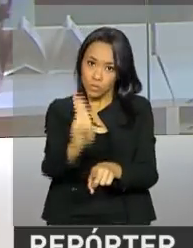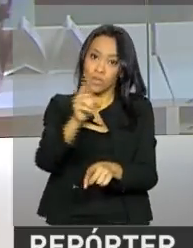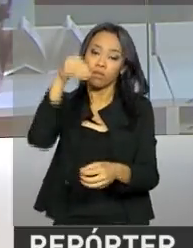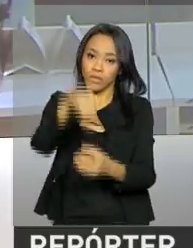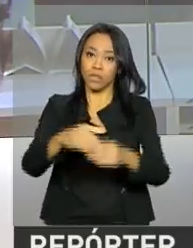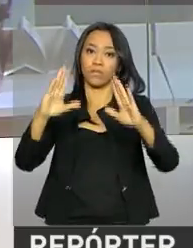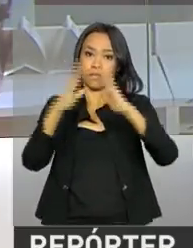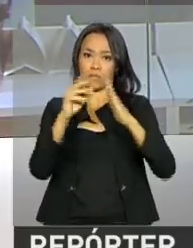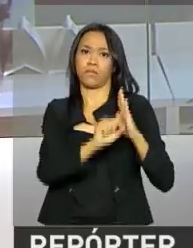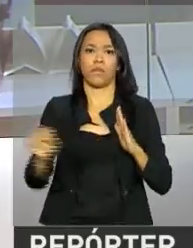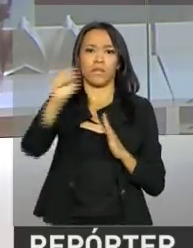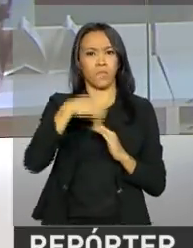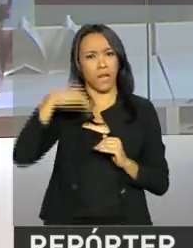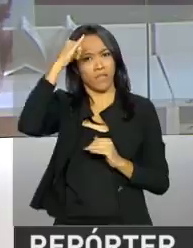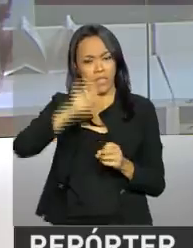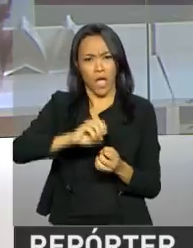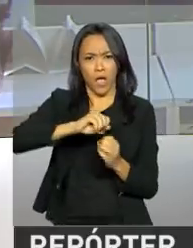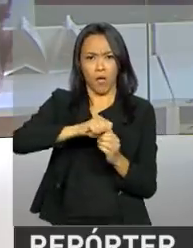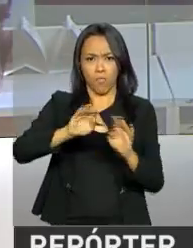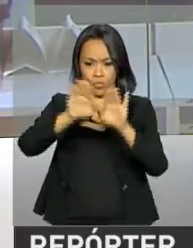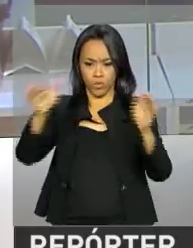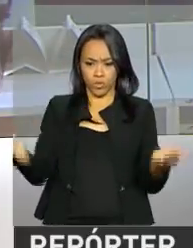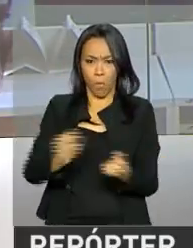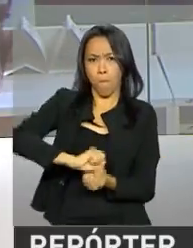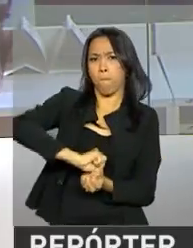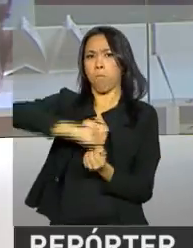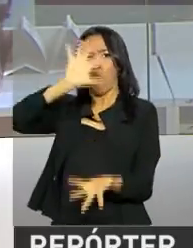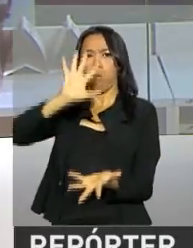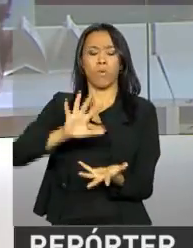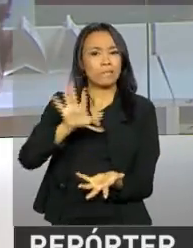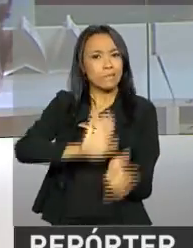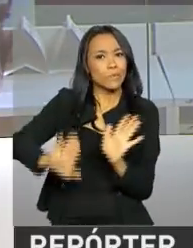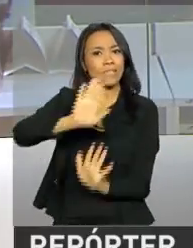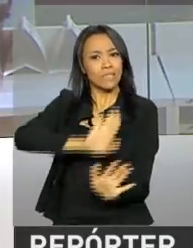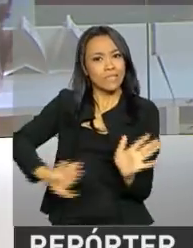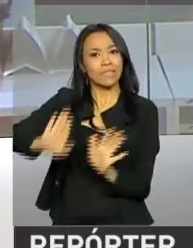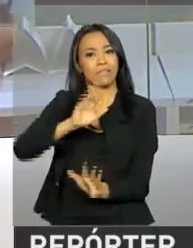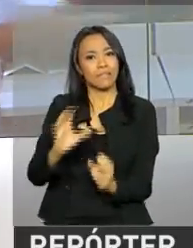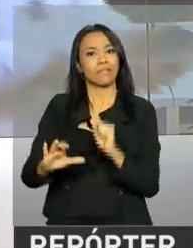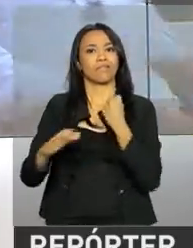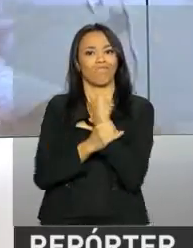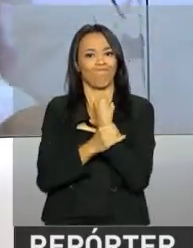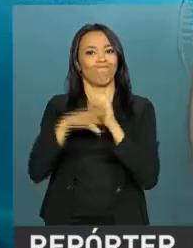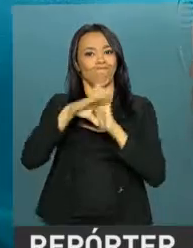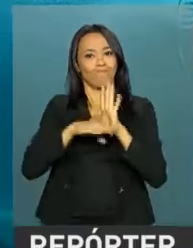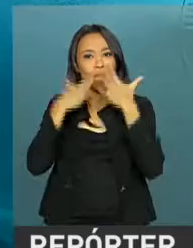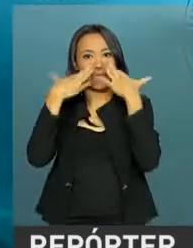evitar acidentes como explosões e vazamentos é preciso ficar atento a algumas dicas de segurança